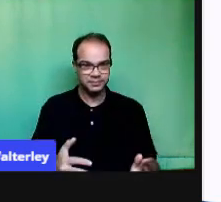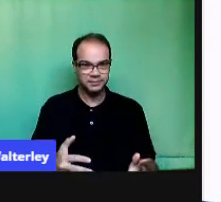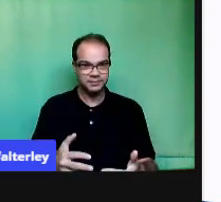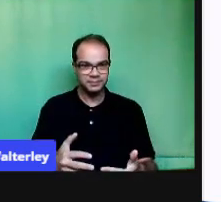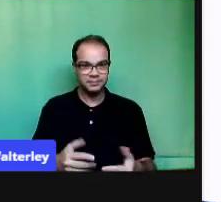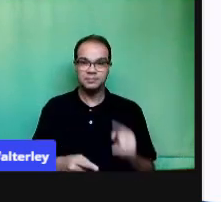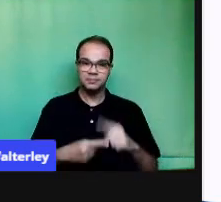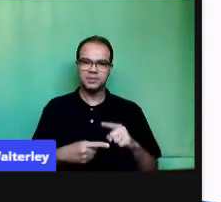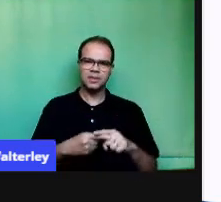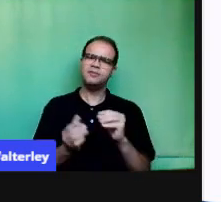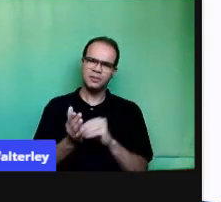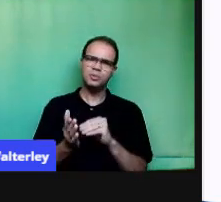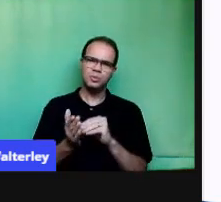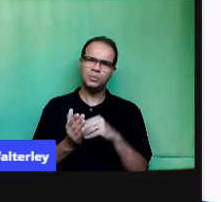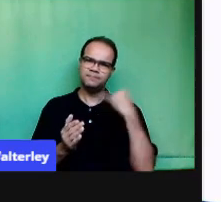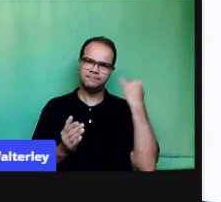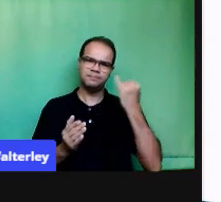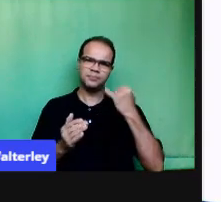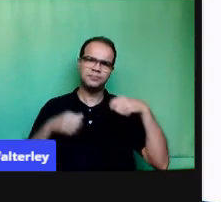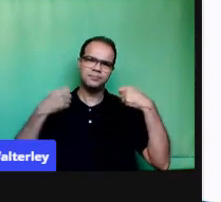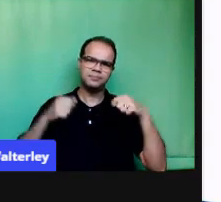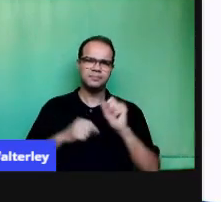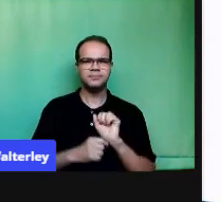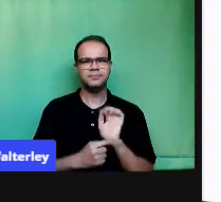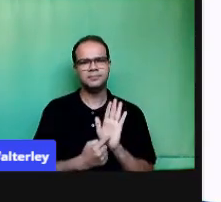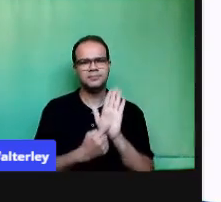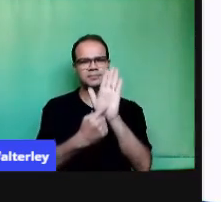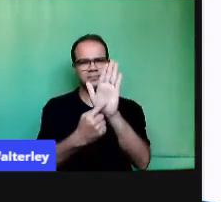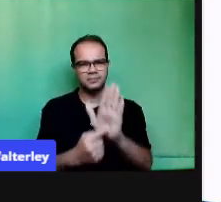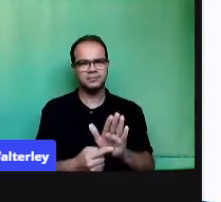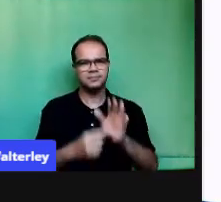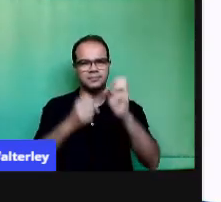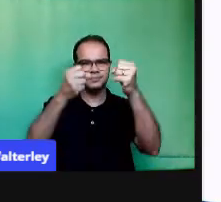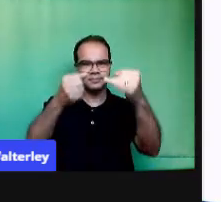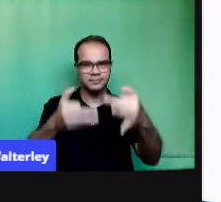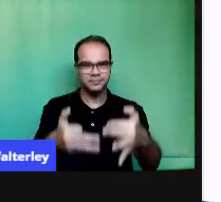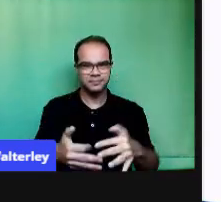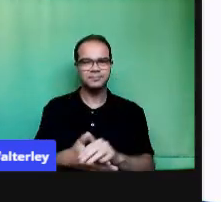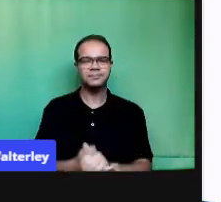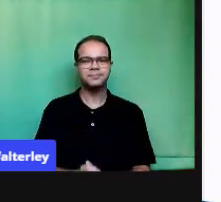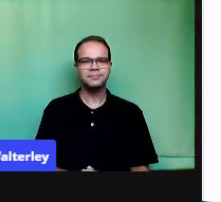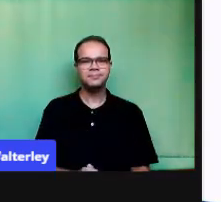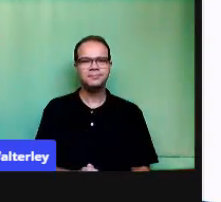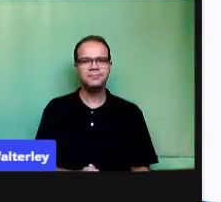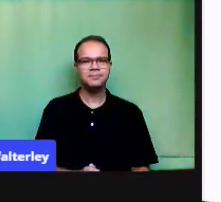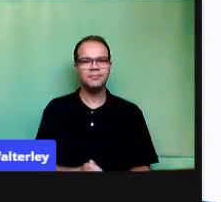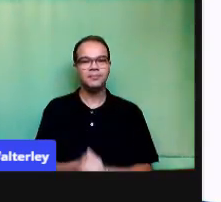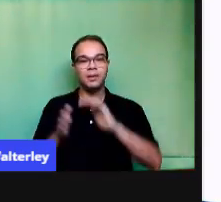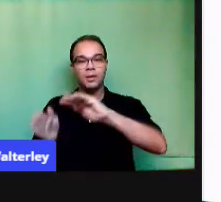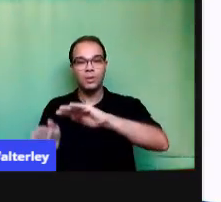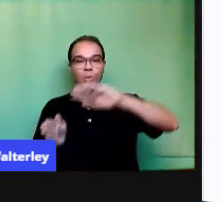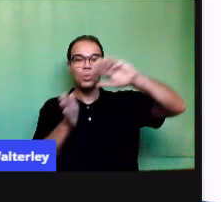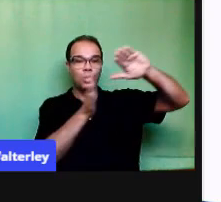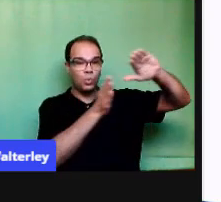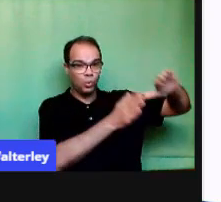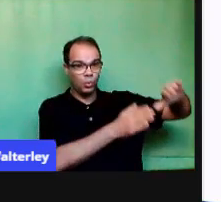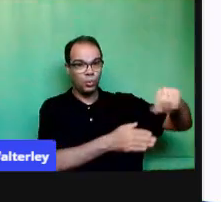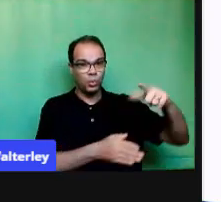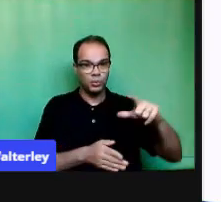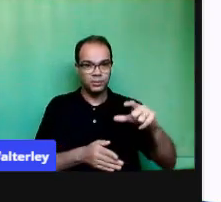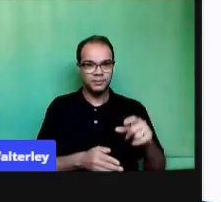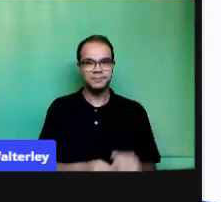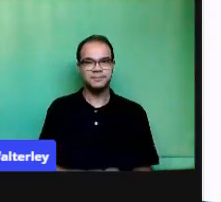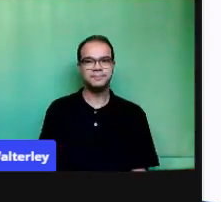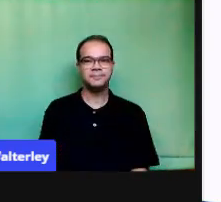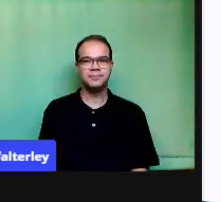foi divulgado anteriormente pelos alunos. Uma outra metodologia que também funciona muito bem, né? A gente